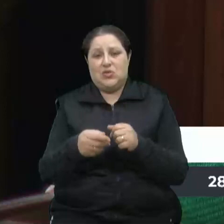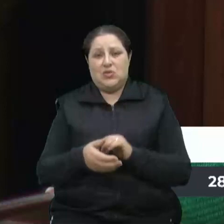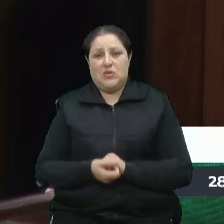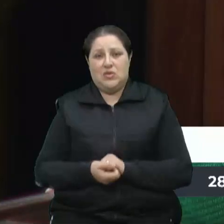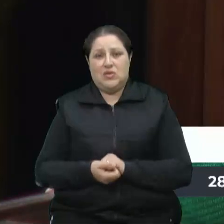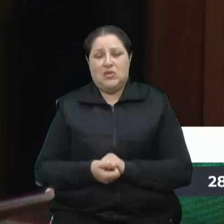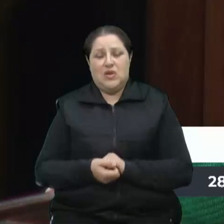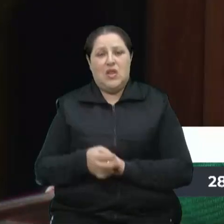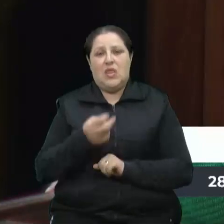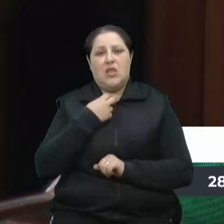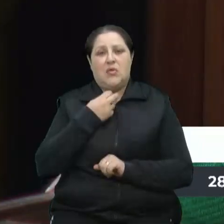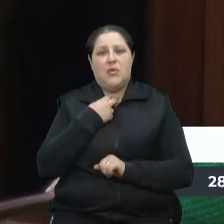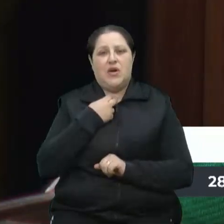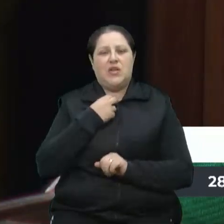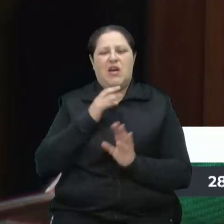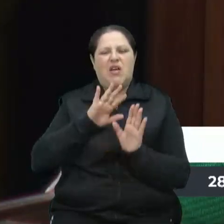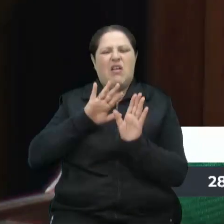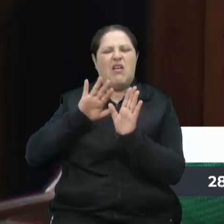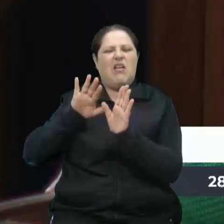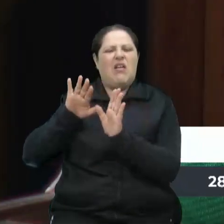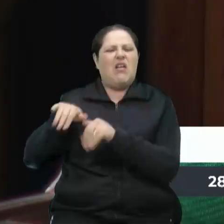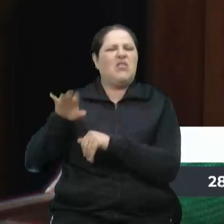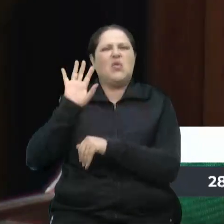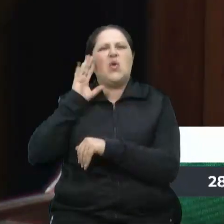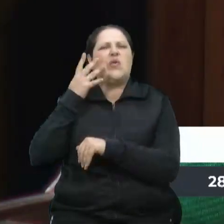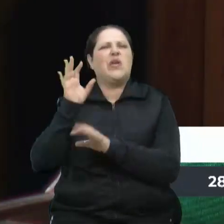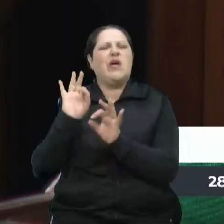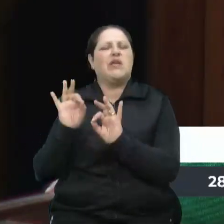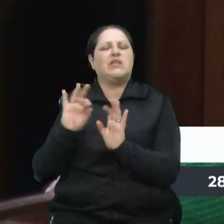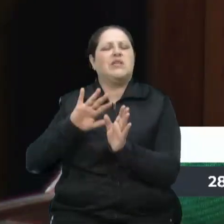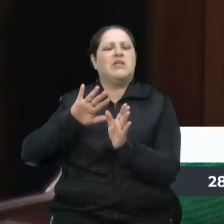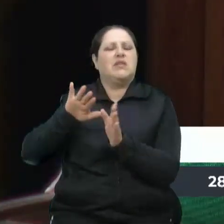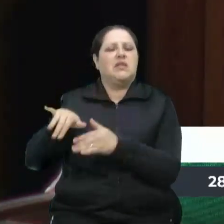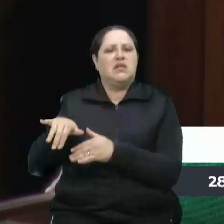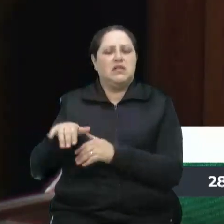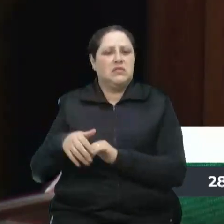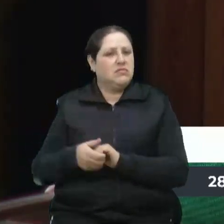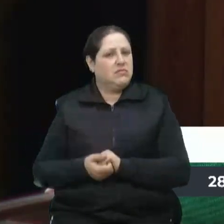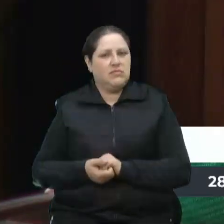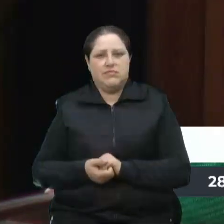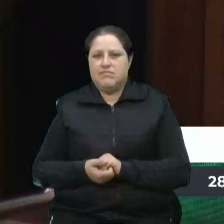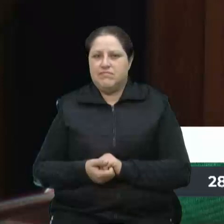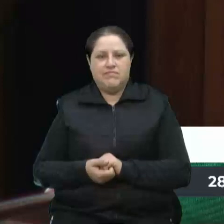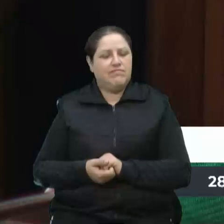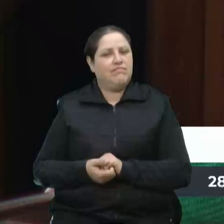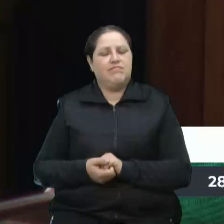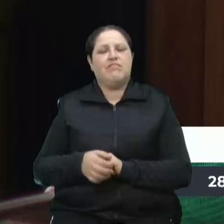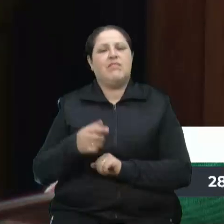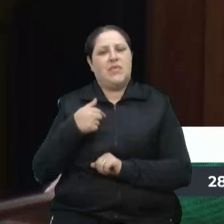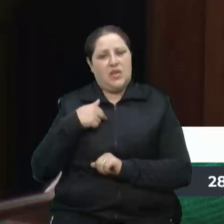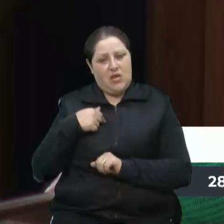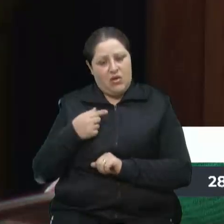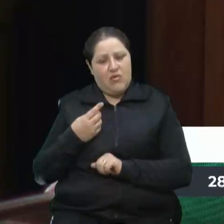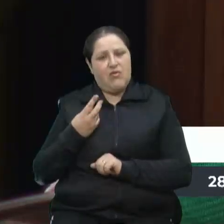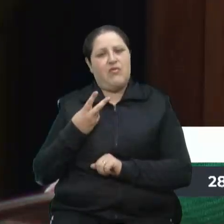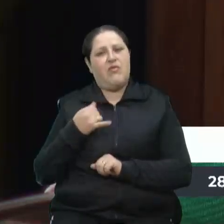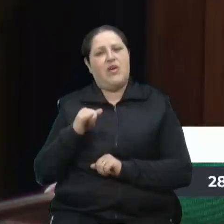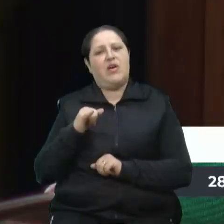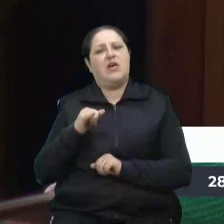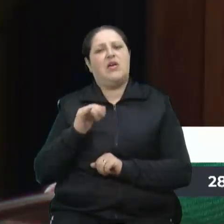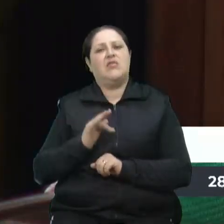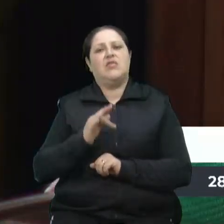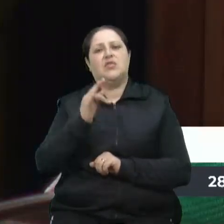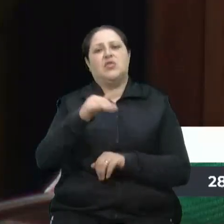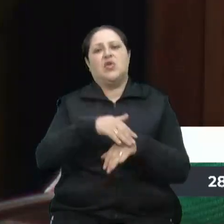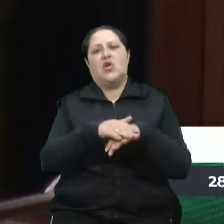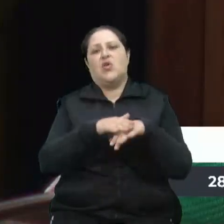está acontecendo em nossa cidade. Nos próximos dias, informo que eu estarei procurando o senhor prefeito para a gente conversar